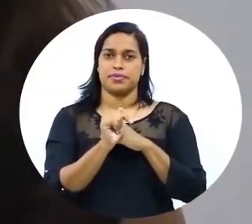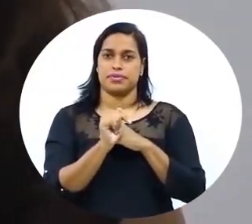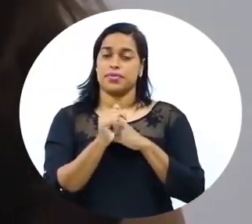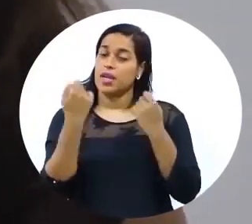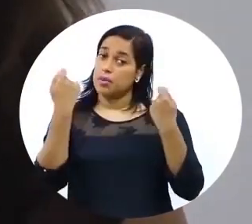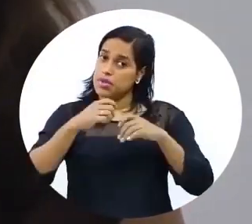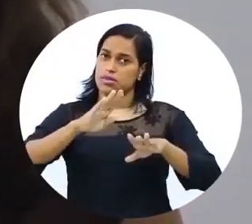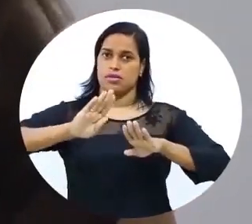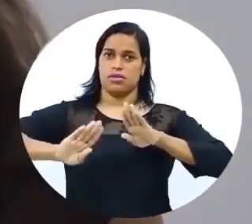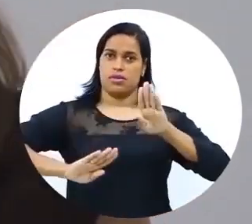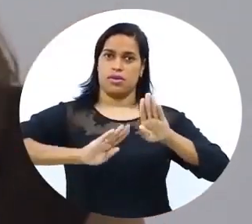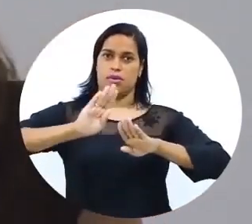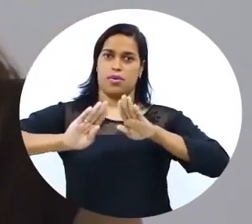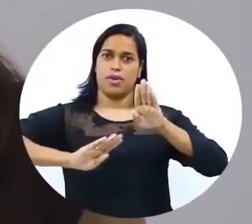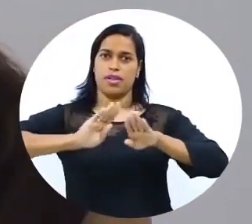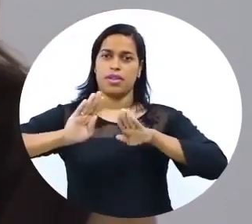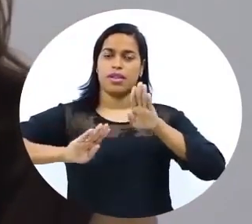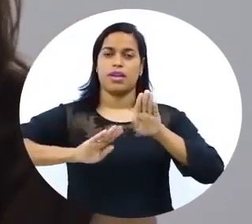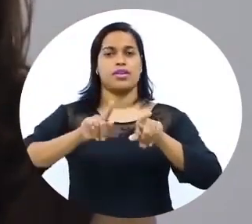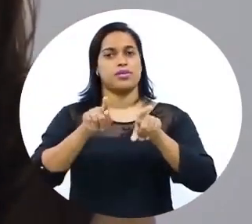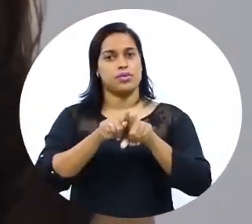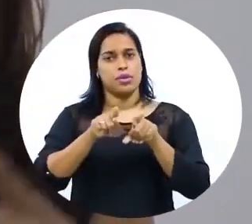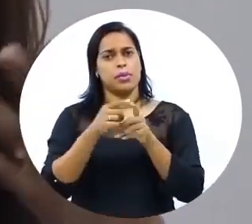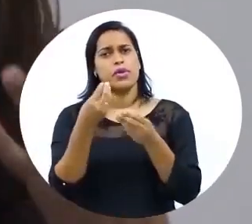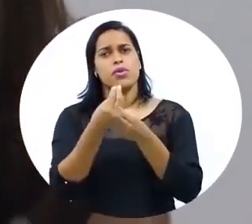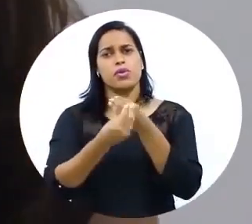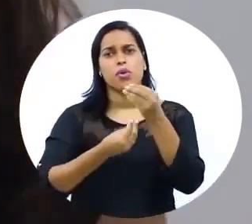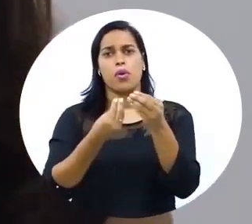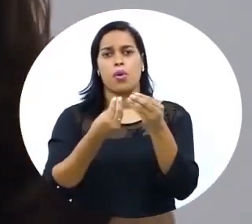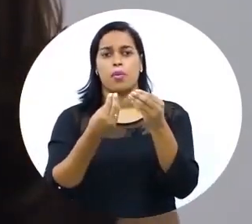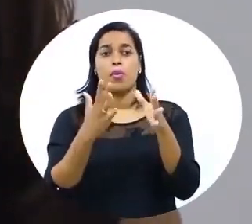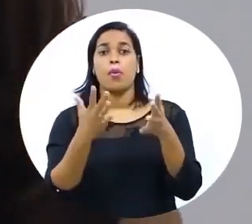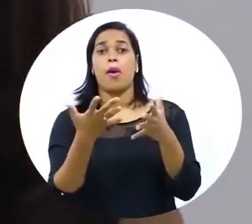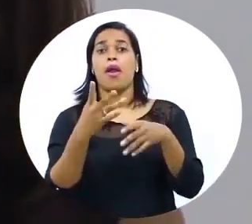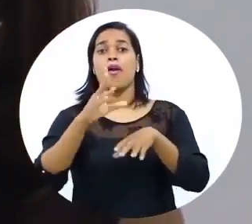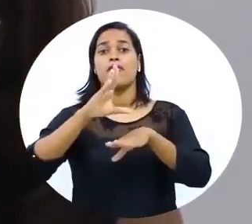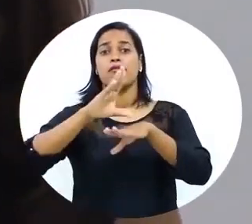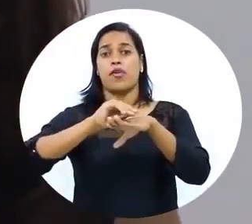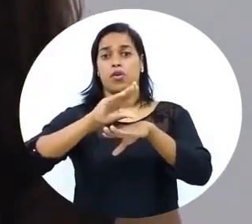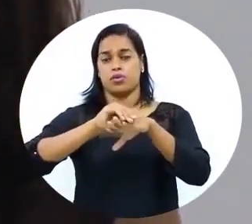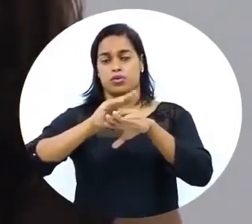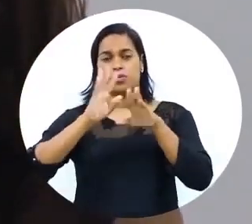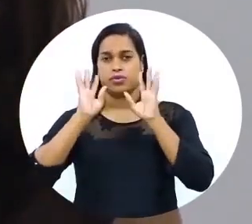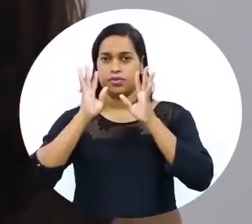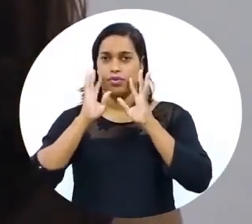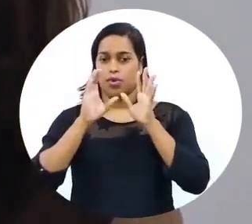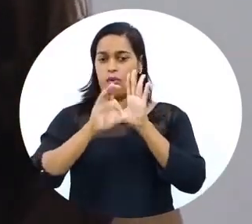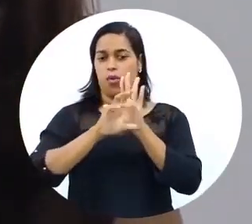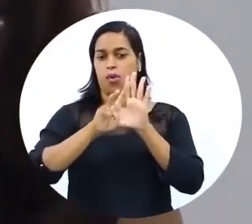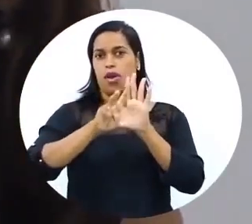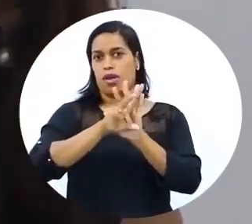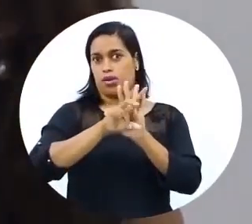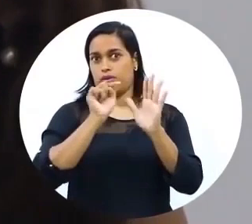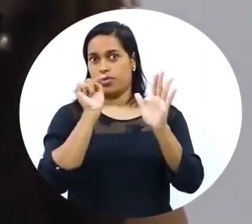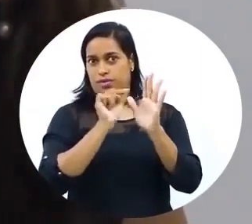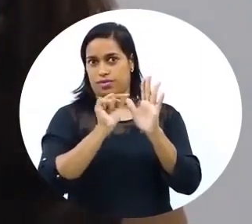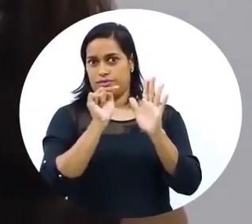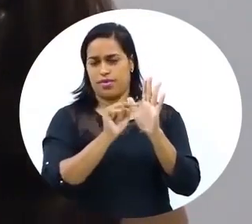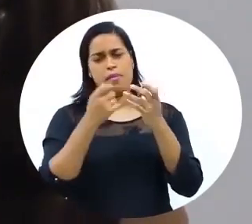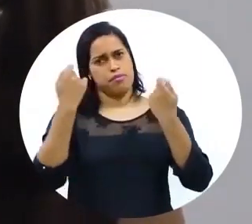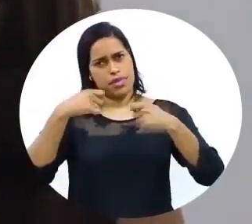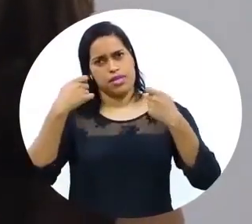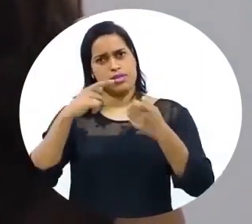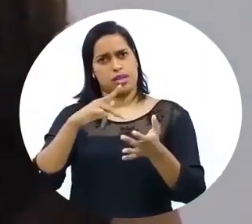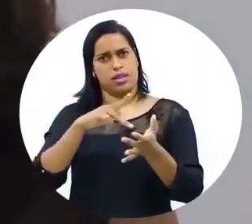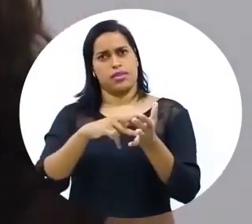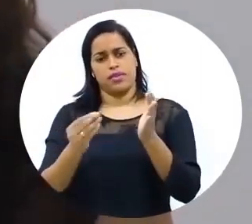tem que tomar esse cuidado, tem que tomar qual é a foto que vai colocar no currículo, se vai ser necessário colocar essa